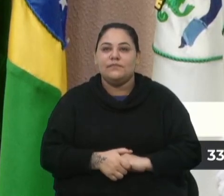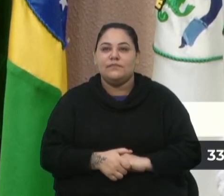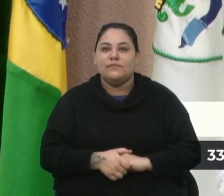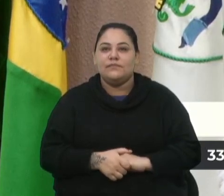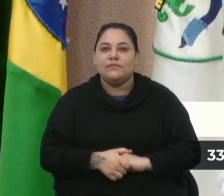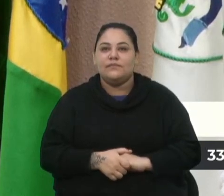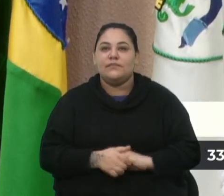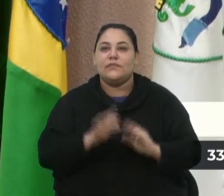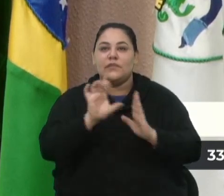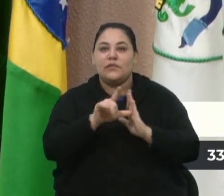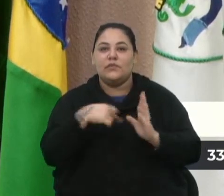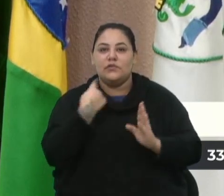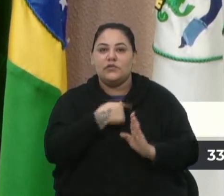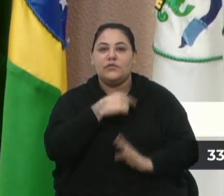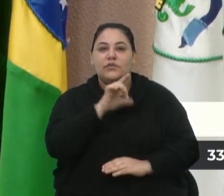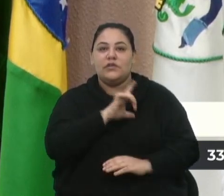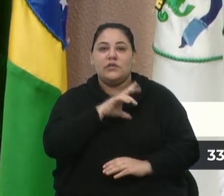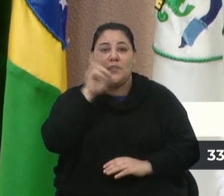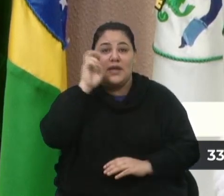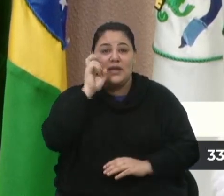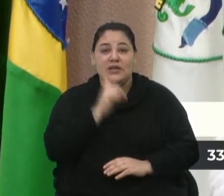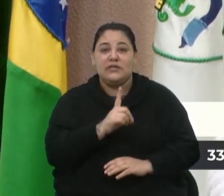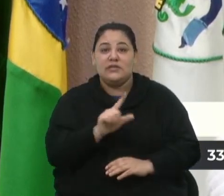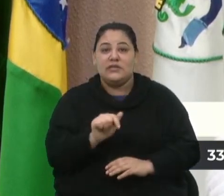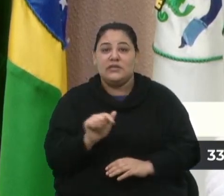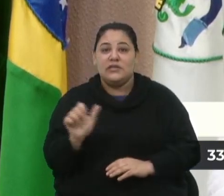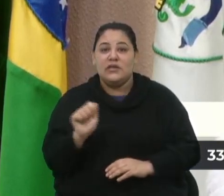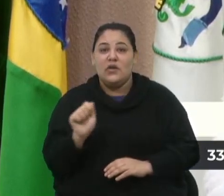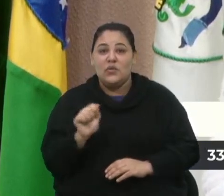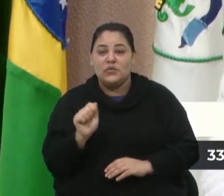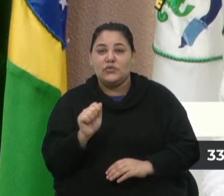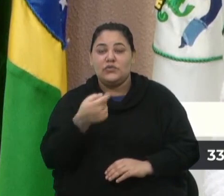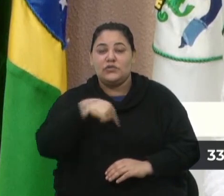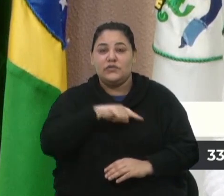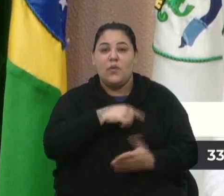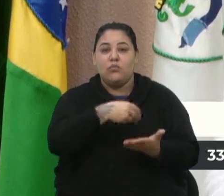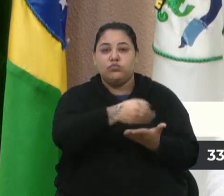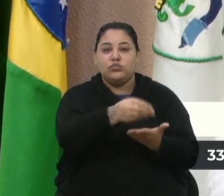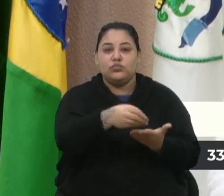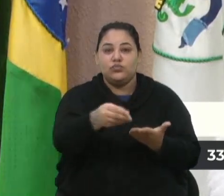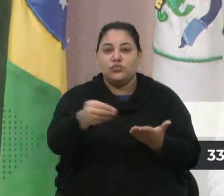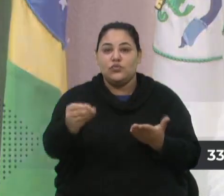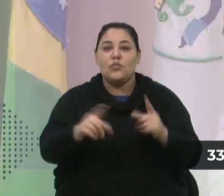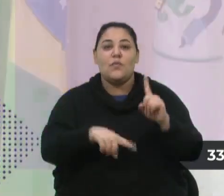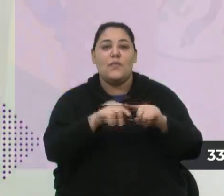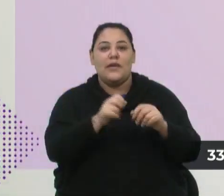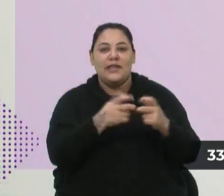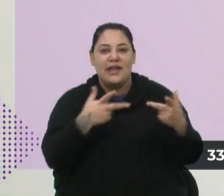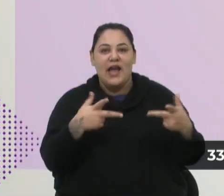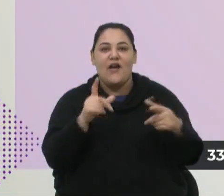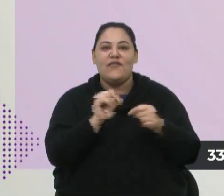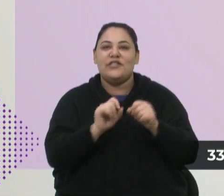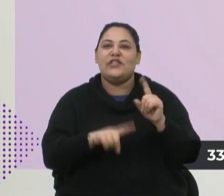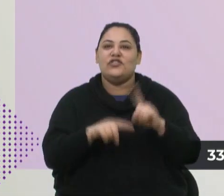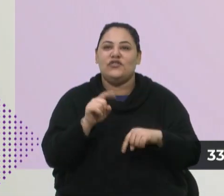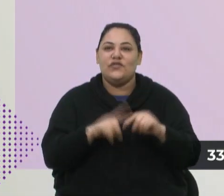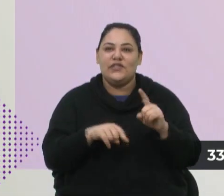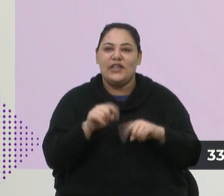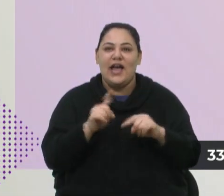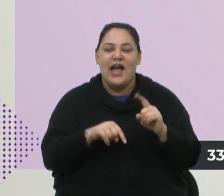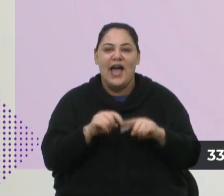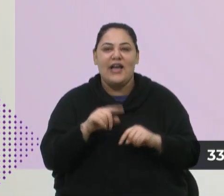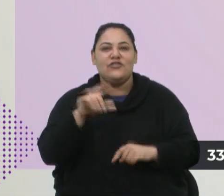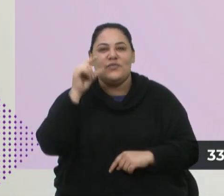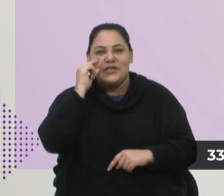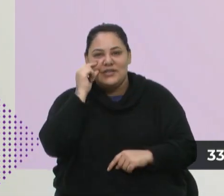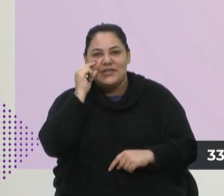Depois, nós teremos, então, numa quinta-feira, 17 de agosto, nós estaremos distribuindo material, fazendo uma ação, né, corpo a corpo, com